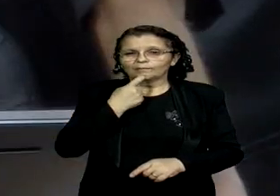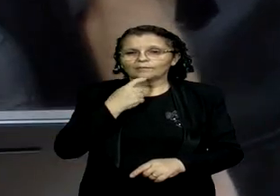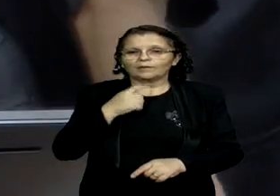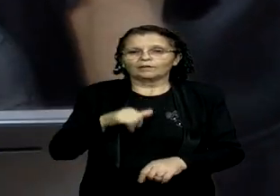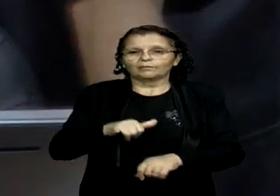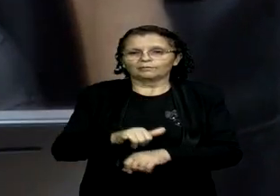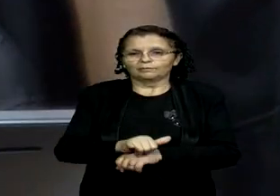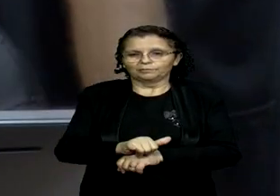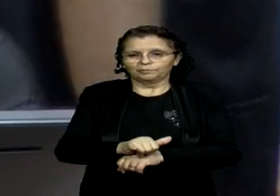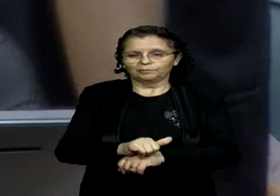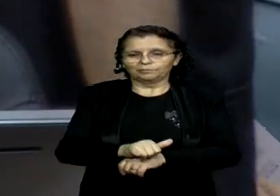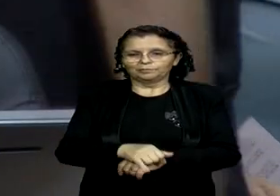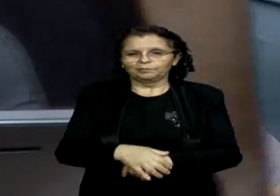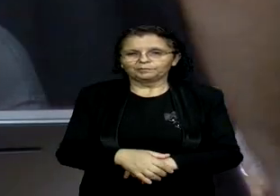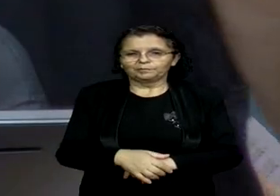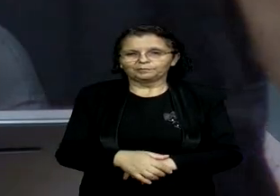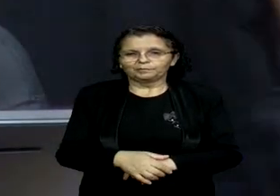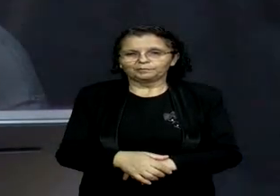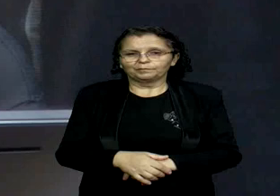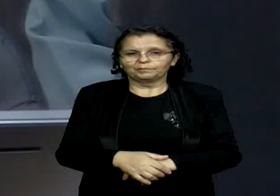vereador ausente.